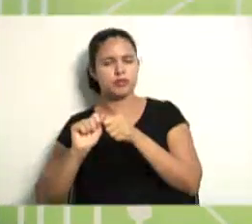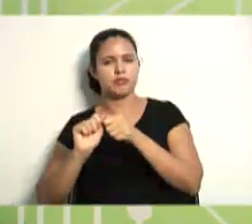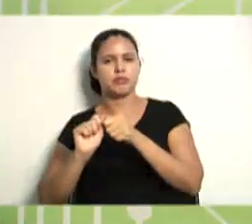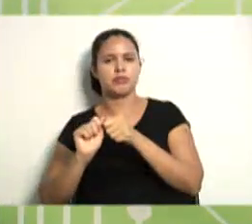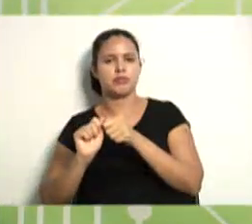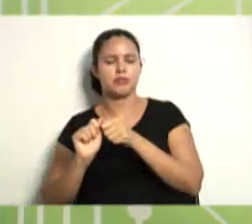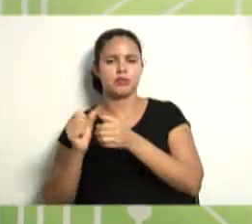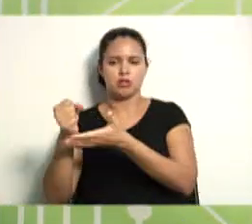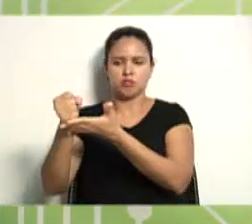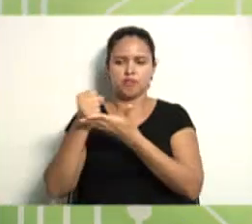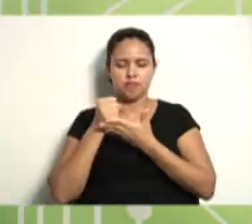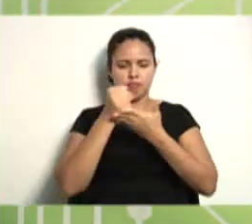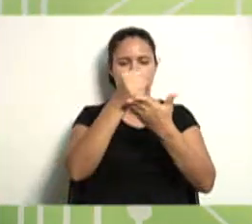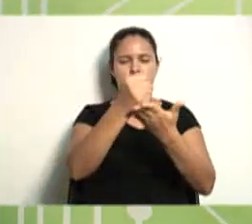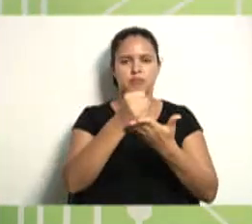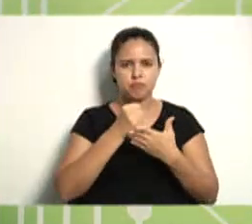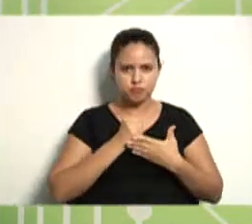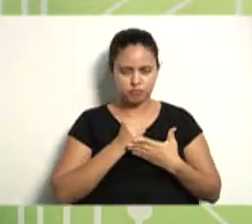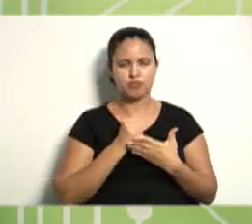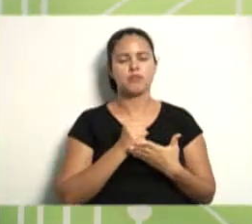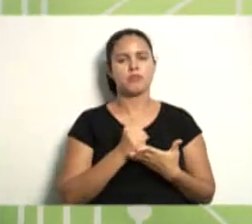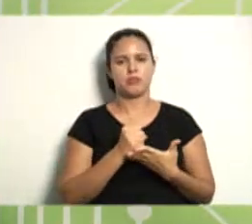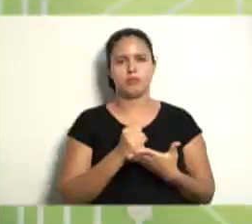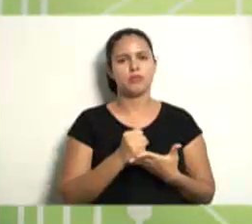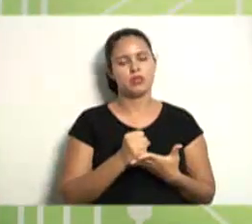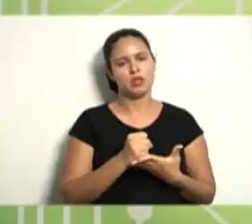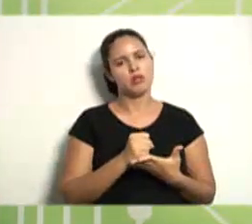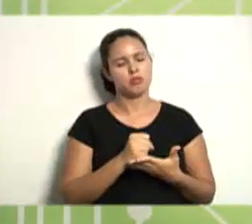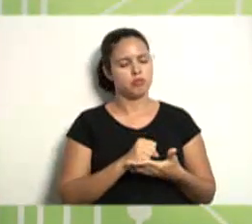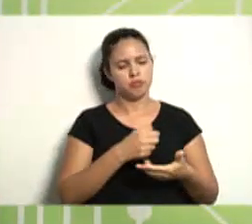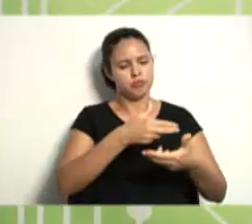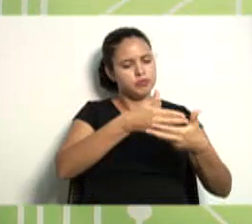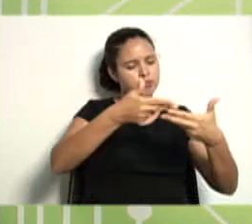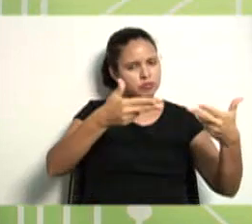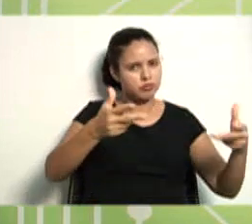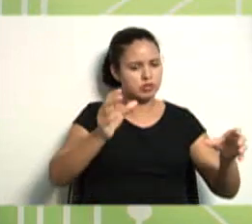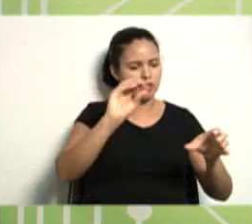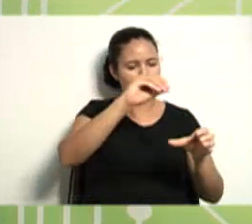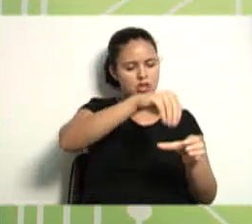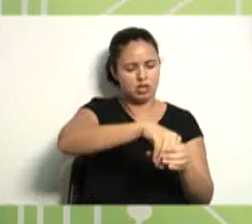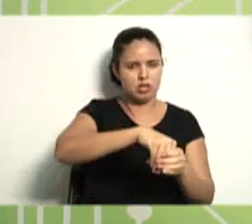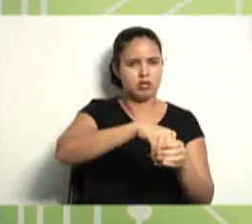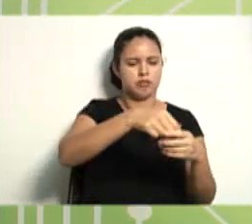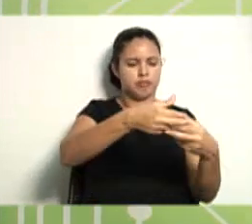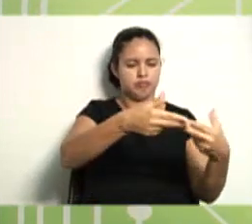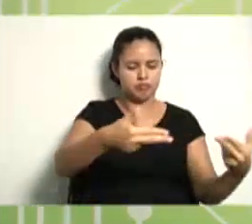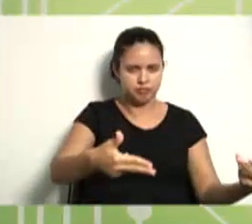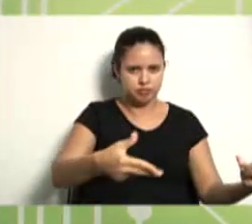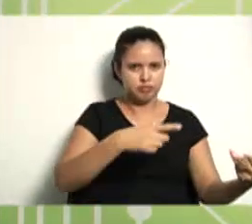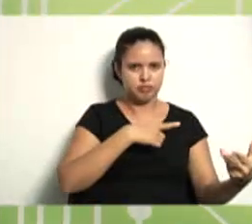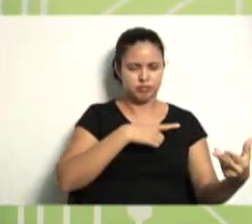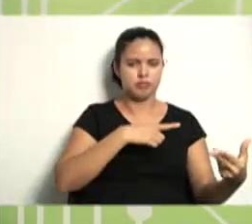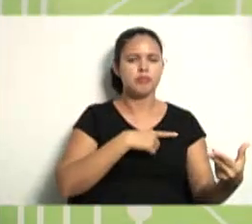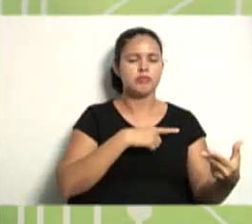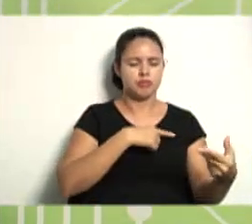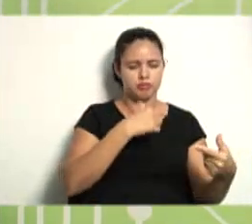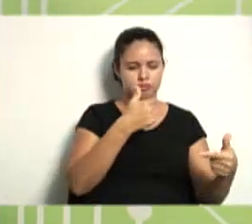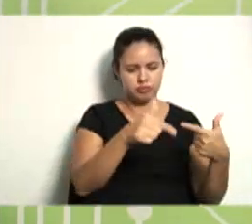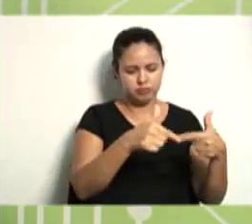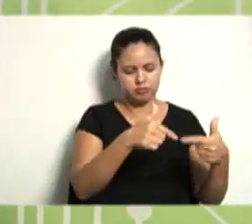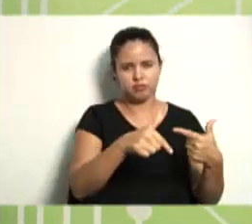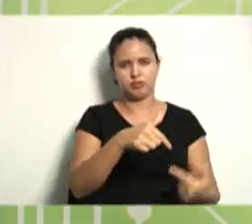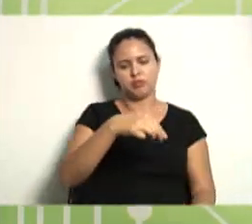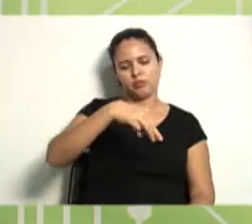e está materializado na forma de um objeto ou, no caso de um trabalho imaterial, na forma